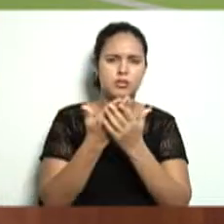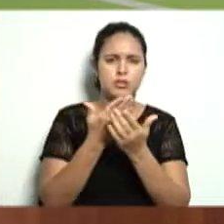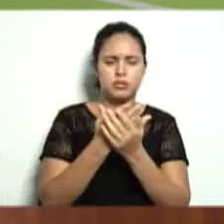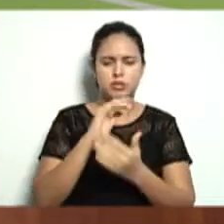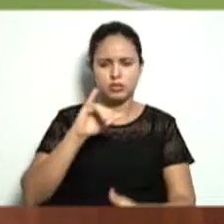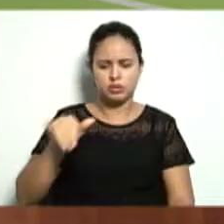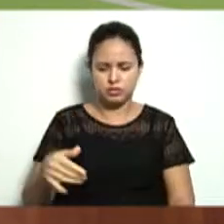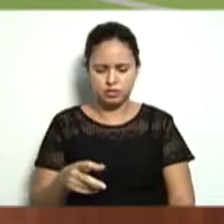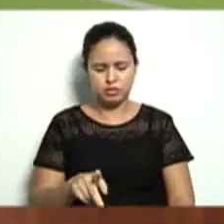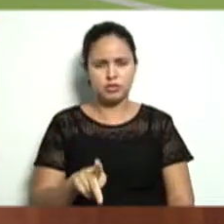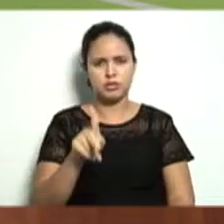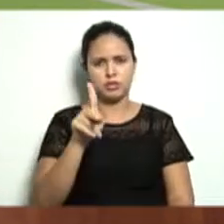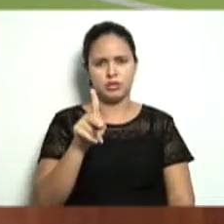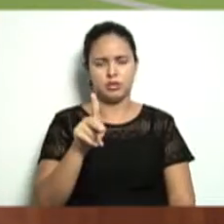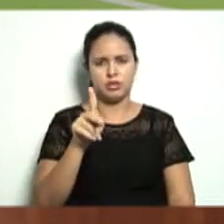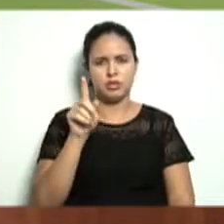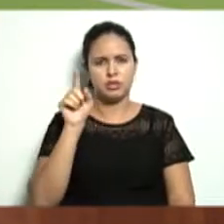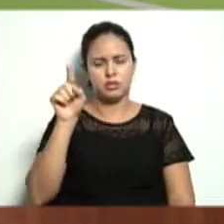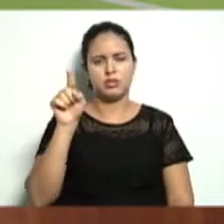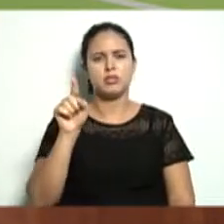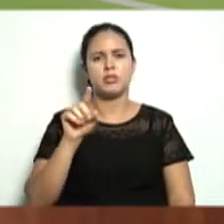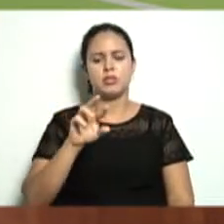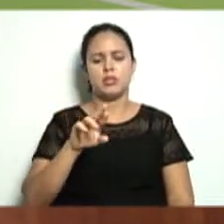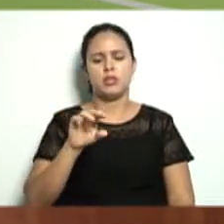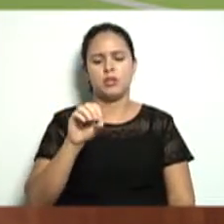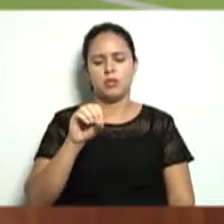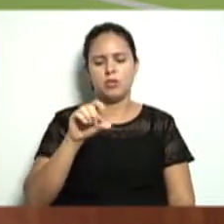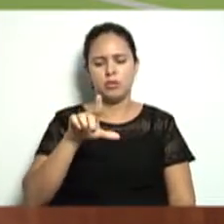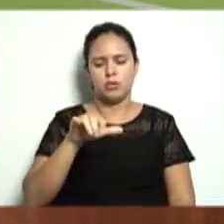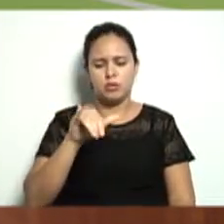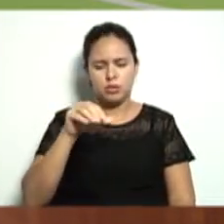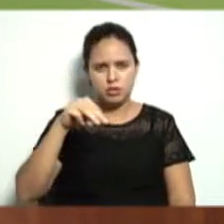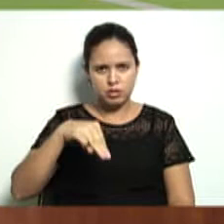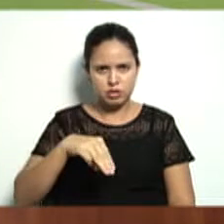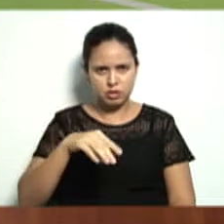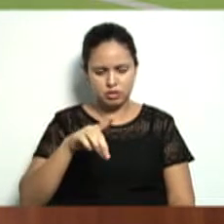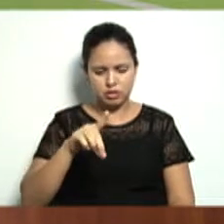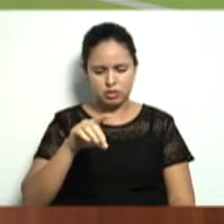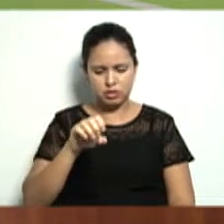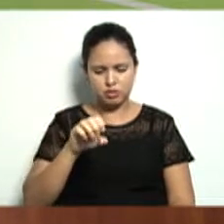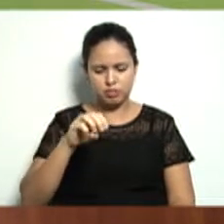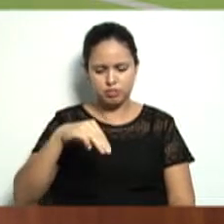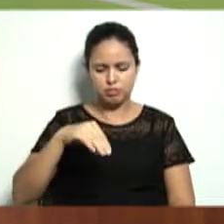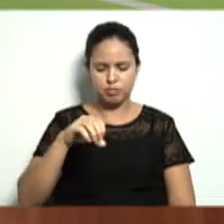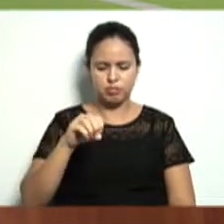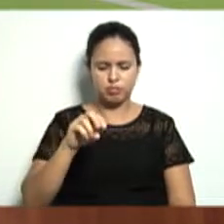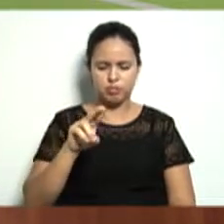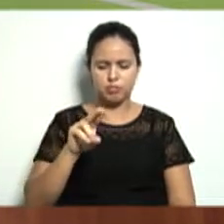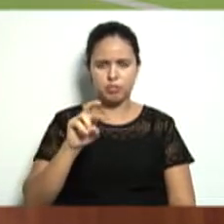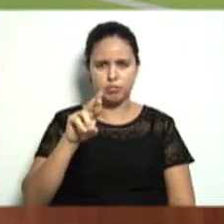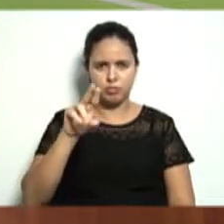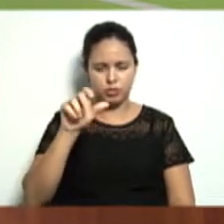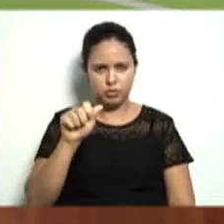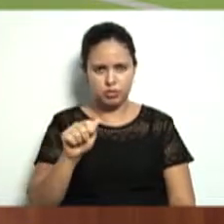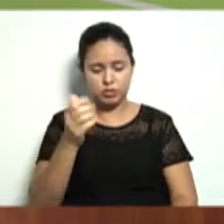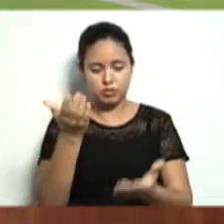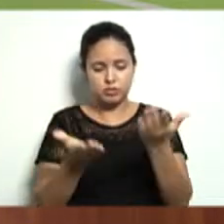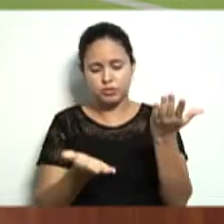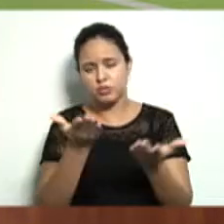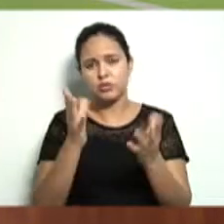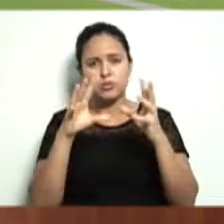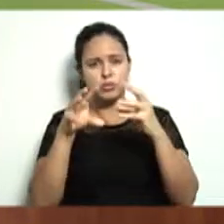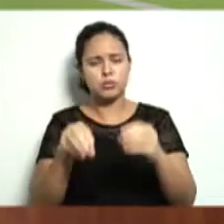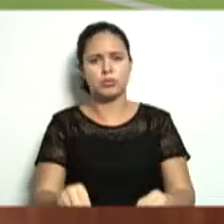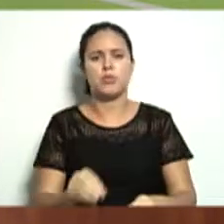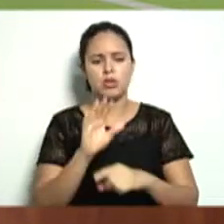da CRED Rolim de Moura, diz que sustentável é tudo que dá suporte a alguma coisa. É isso